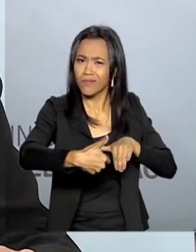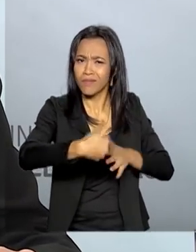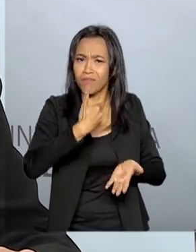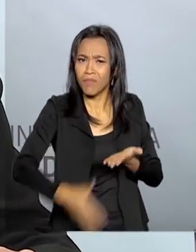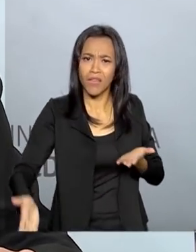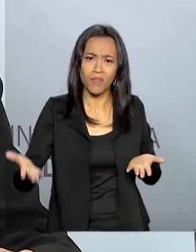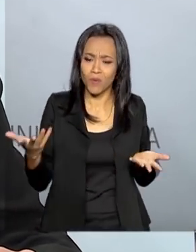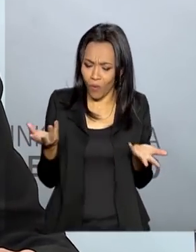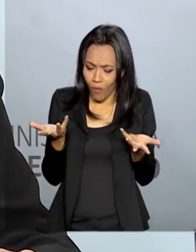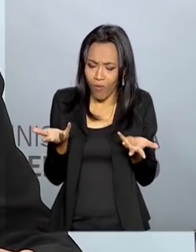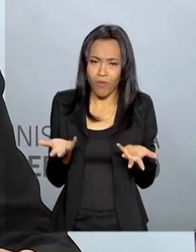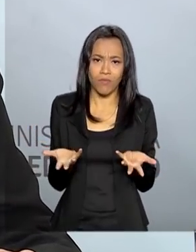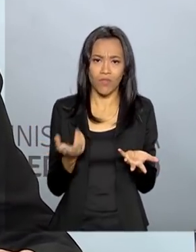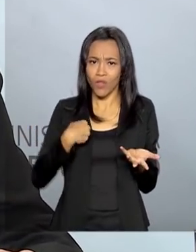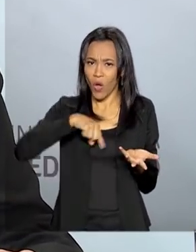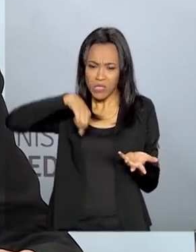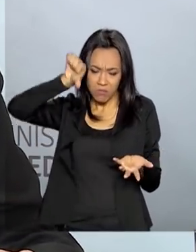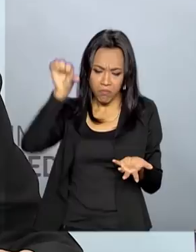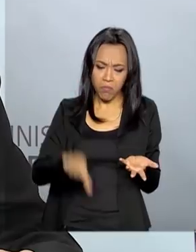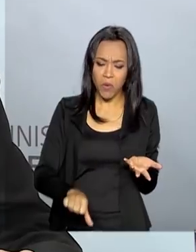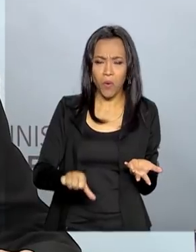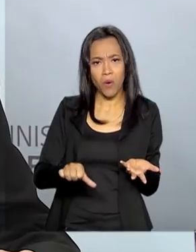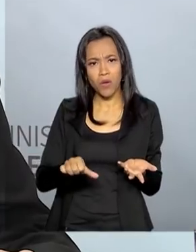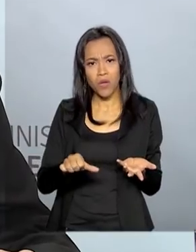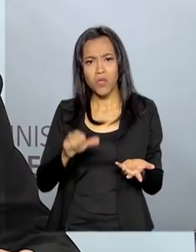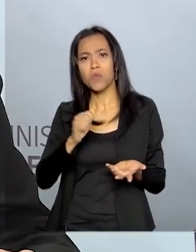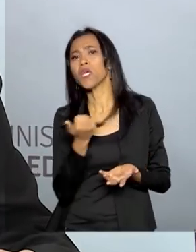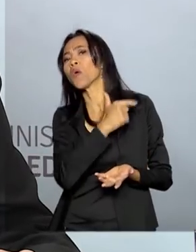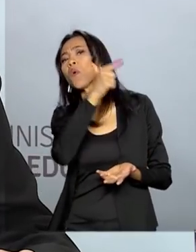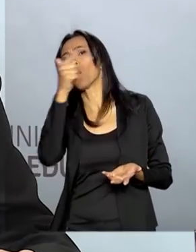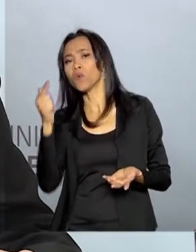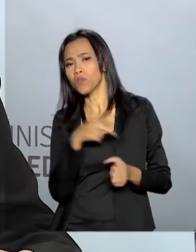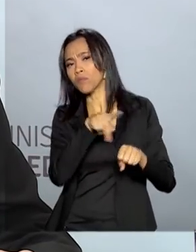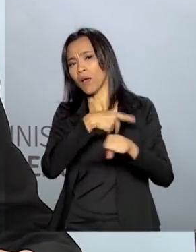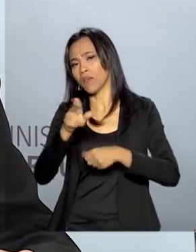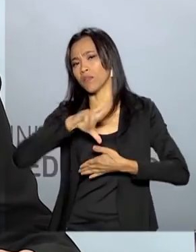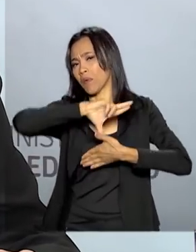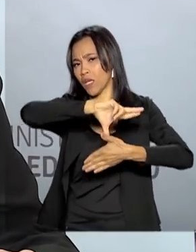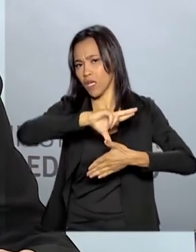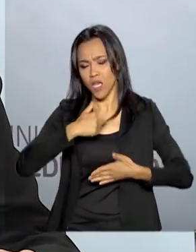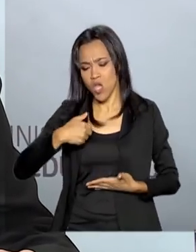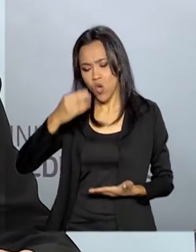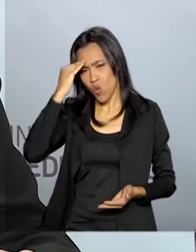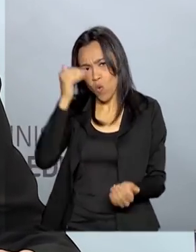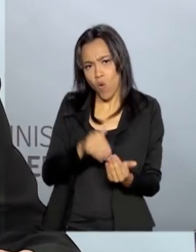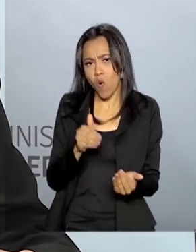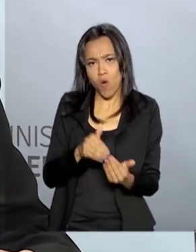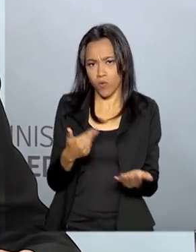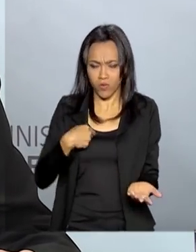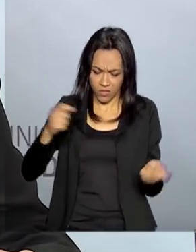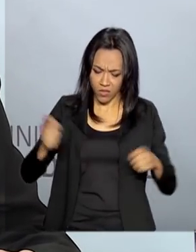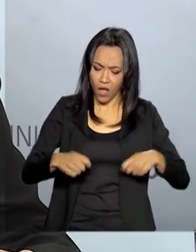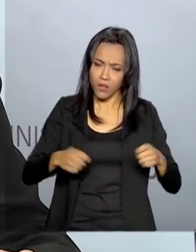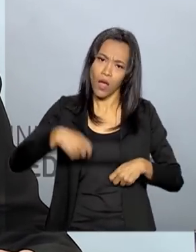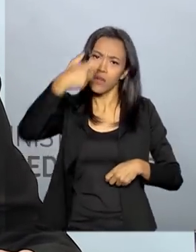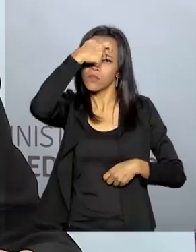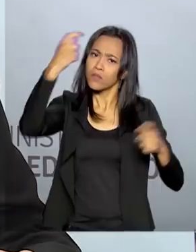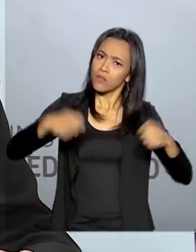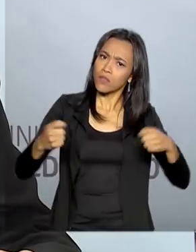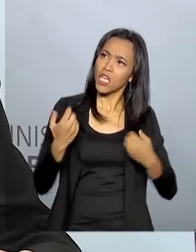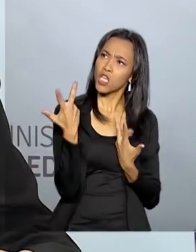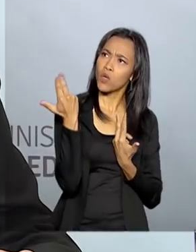recuso a acreditar que a gente é pior do que os nossos vizinhos da américa latina me recuso a acreditar que a gente não tem a mesma capacidade que um europeu